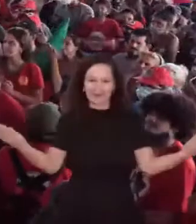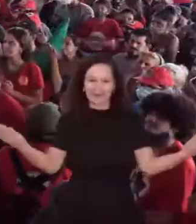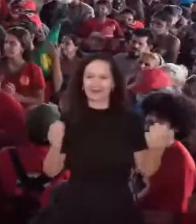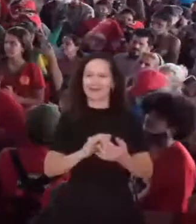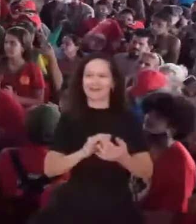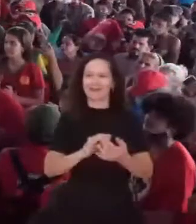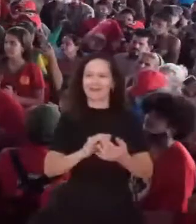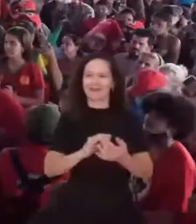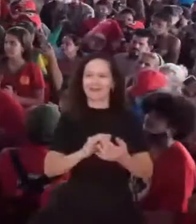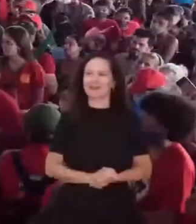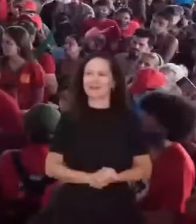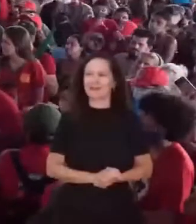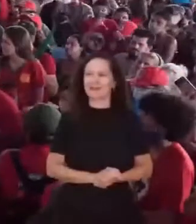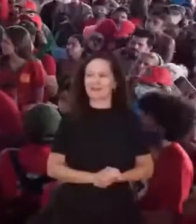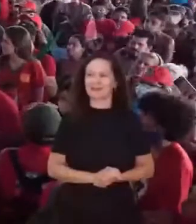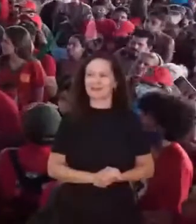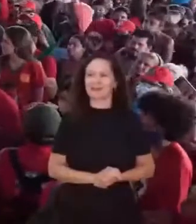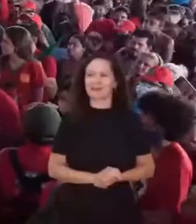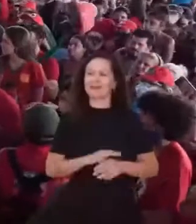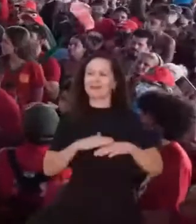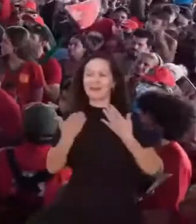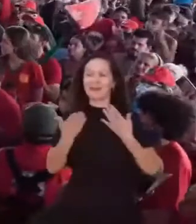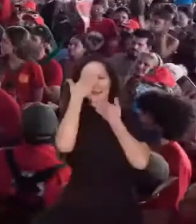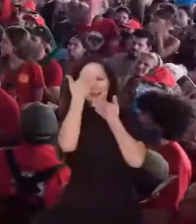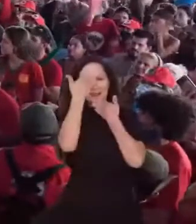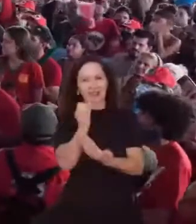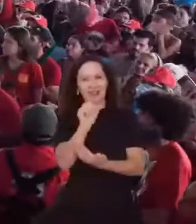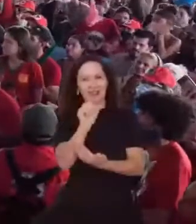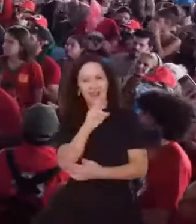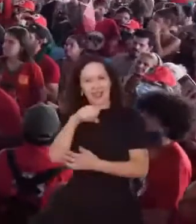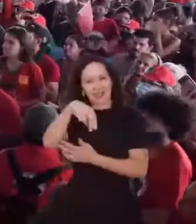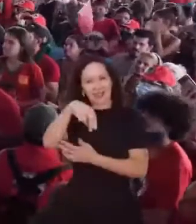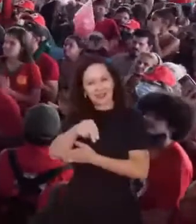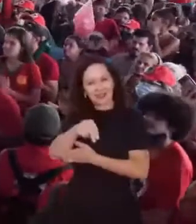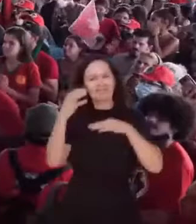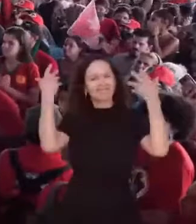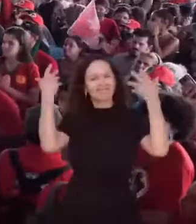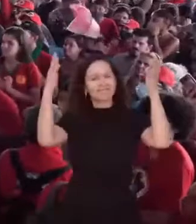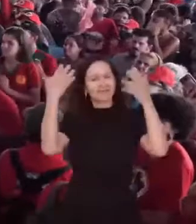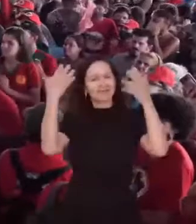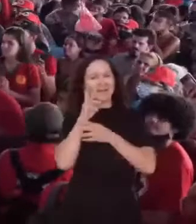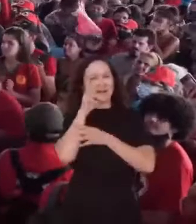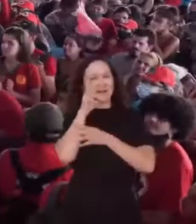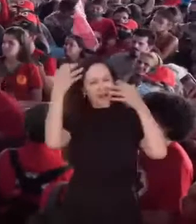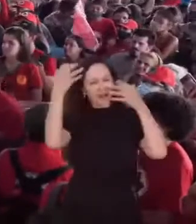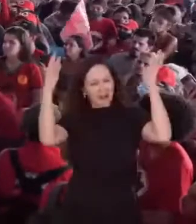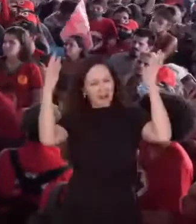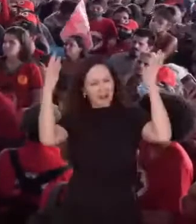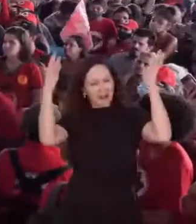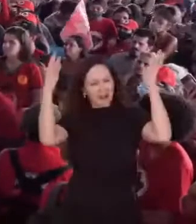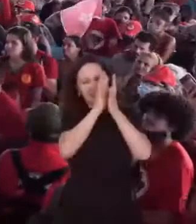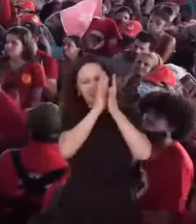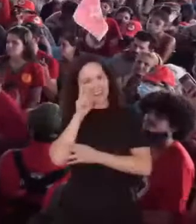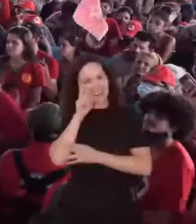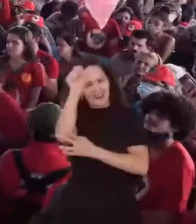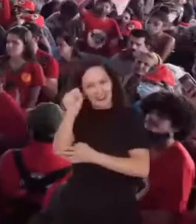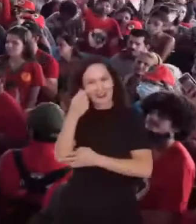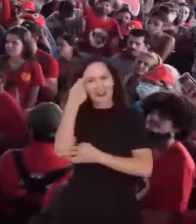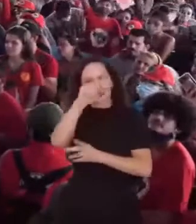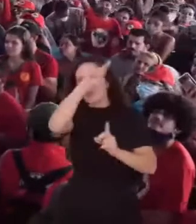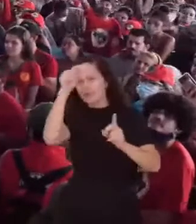Muito bem, obrigado, Arilson. Uma salva de palmas para o Arilson. Forte aí. A tua missão é grande também para construir